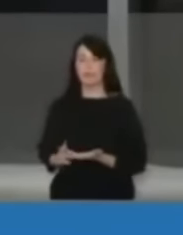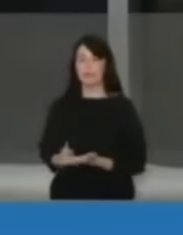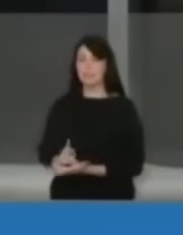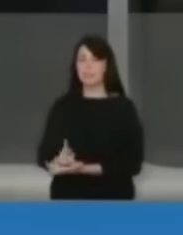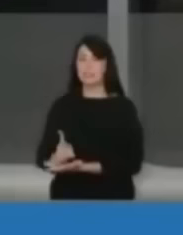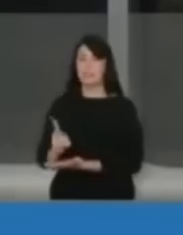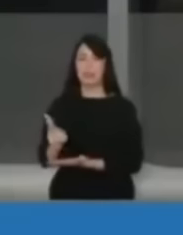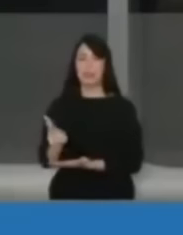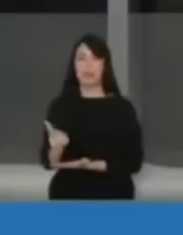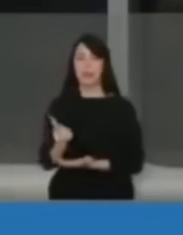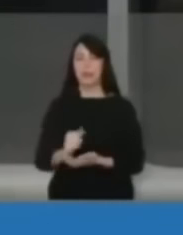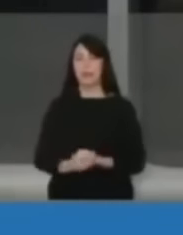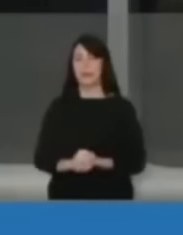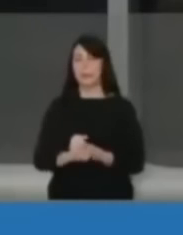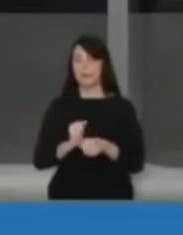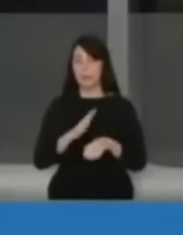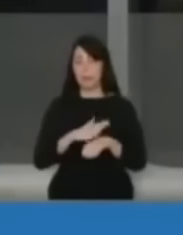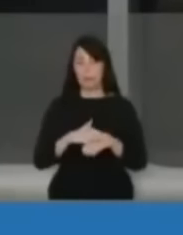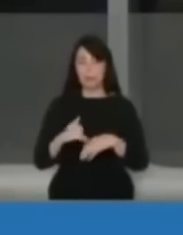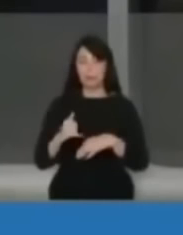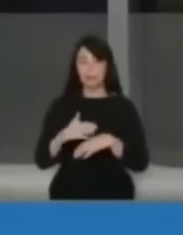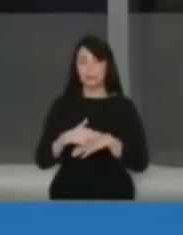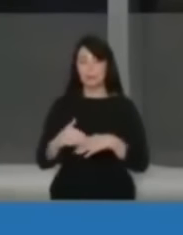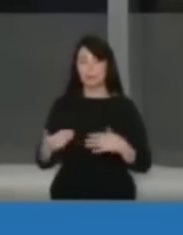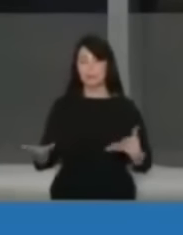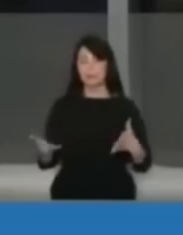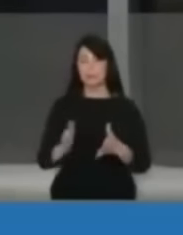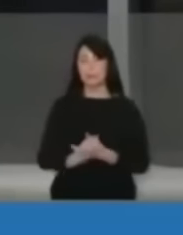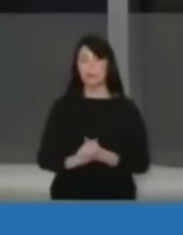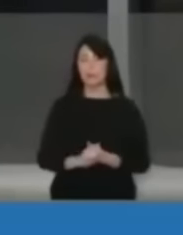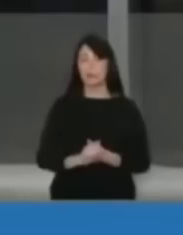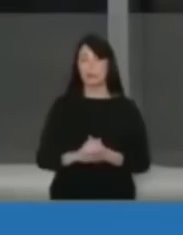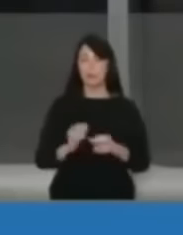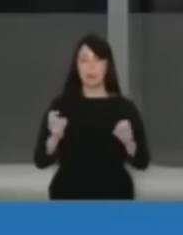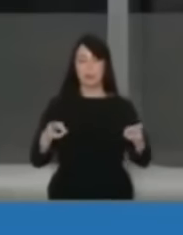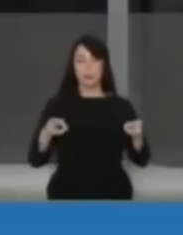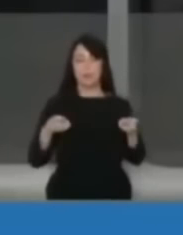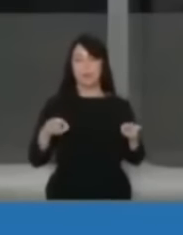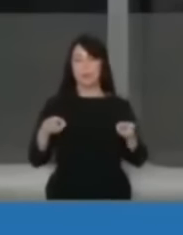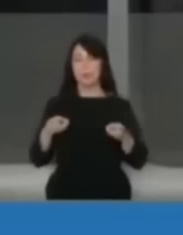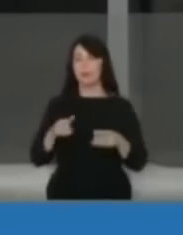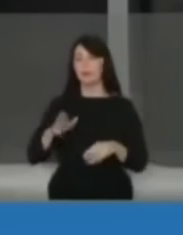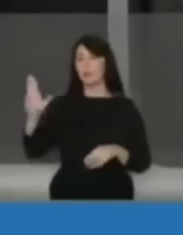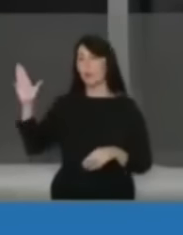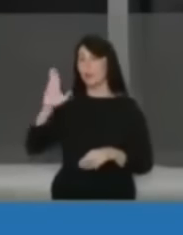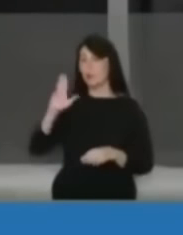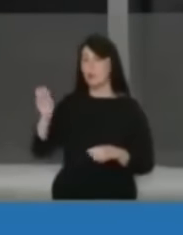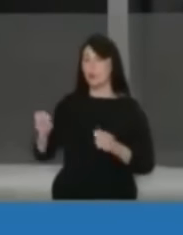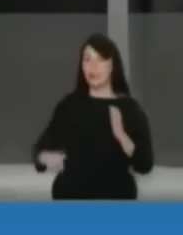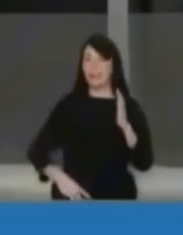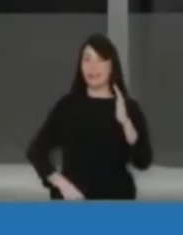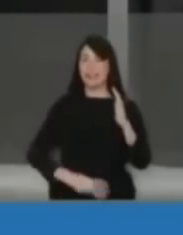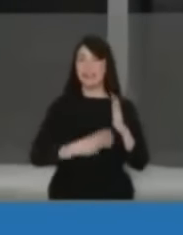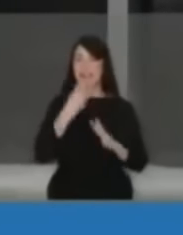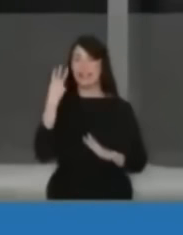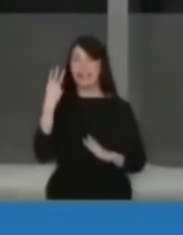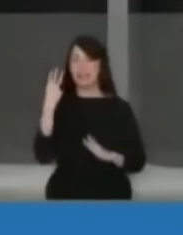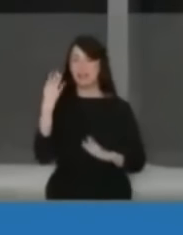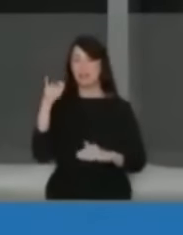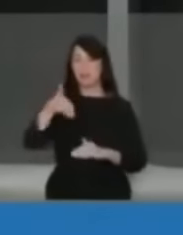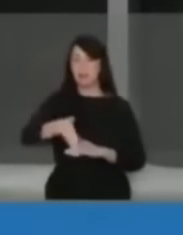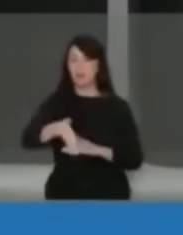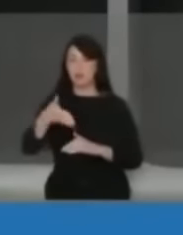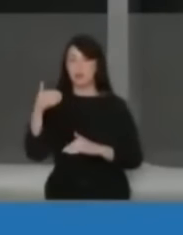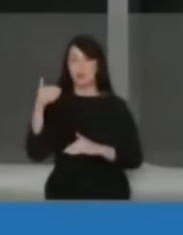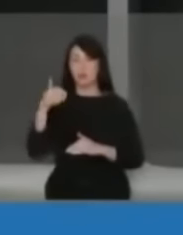e tendo solidariedade. E quando eu vejo o presidente Lula, já pela terceira vez no Rio Grande do Sul, colocando agora